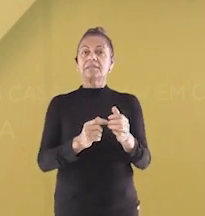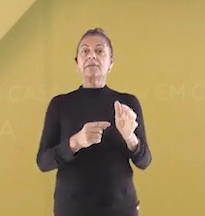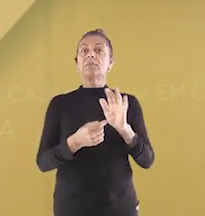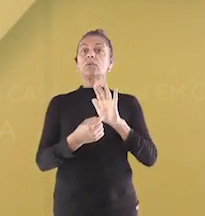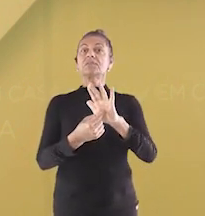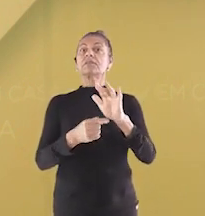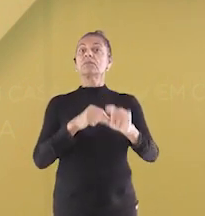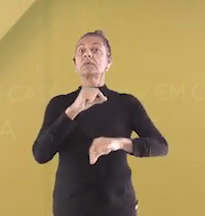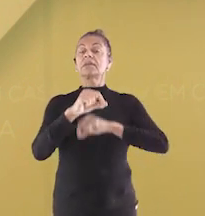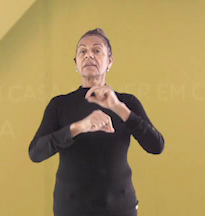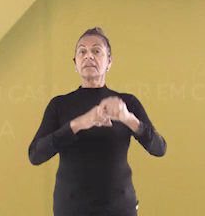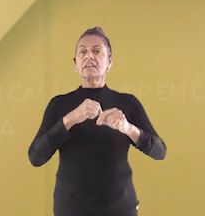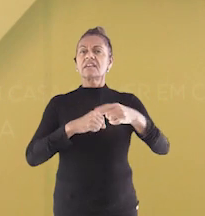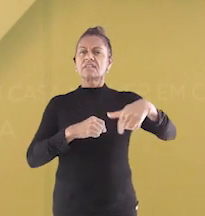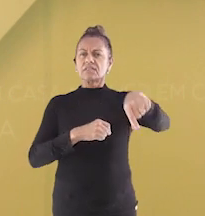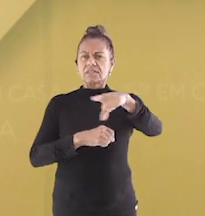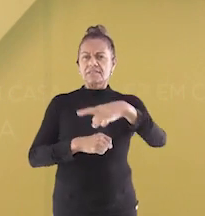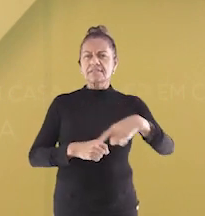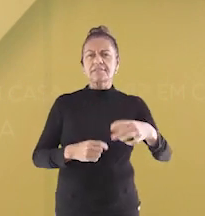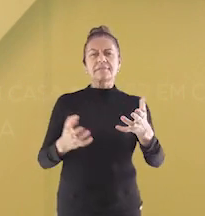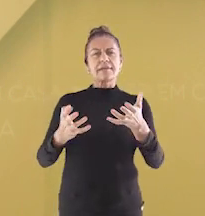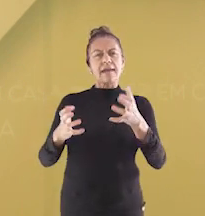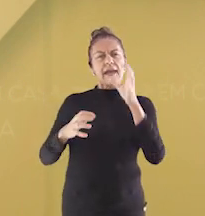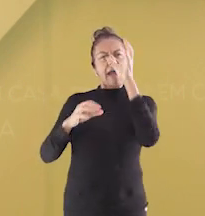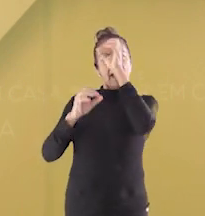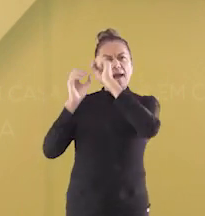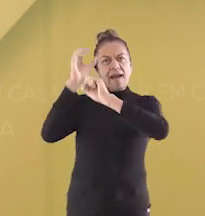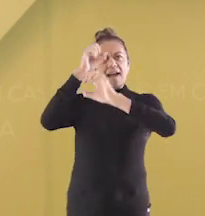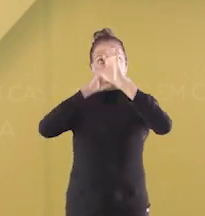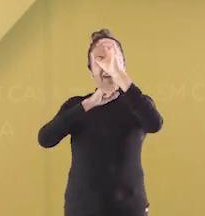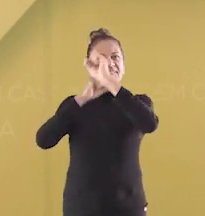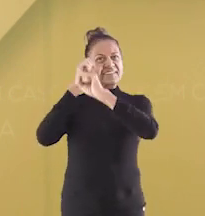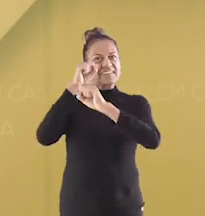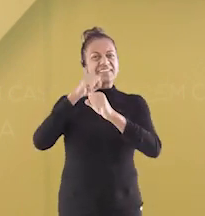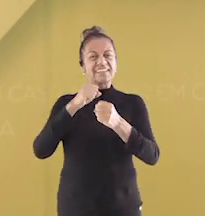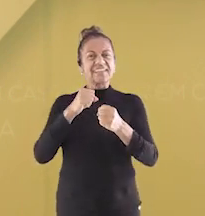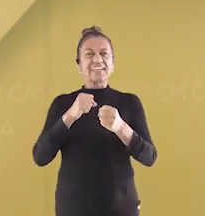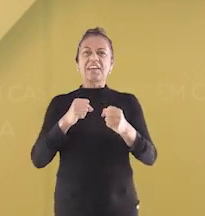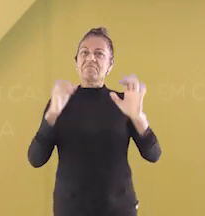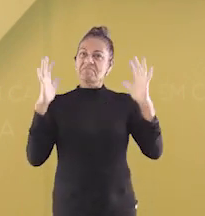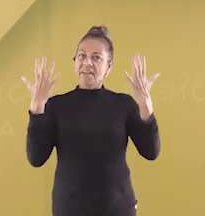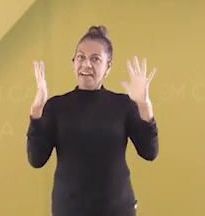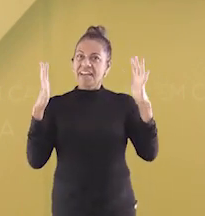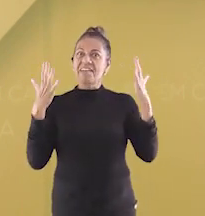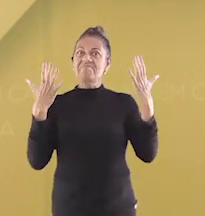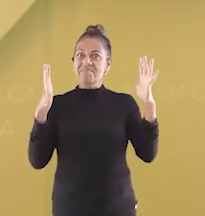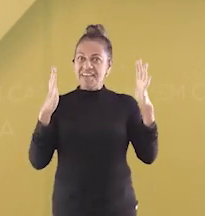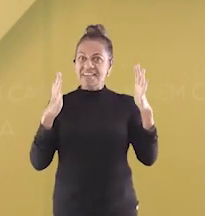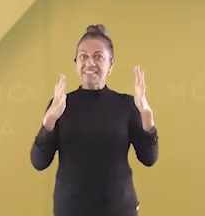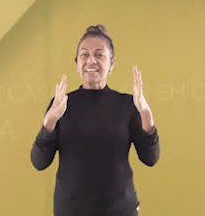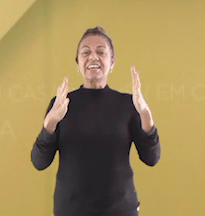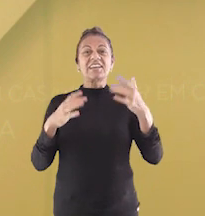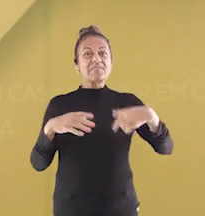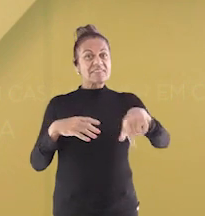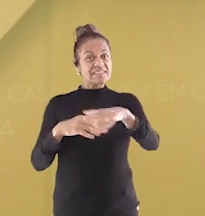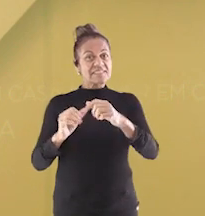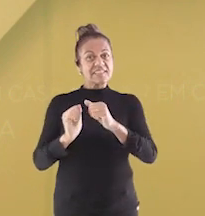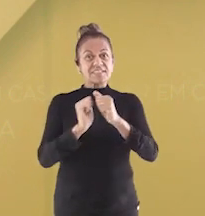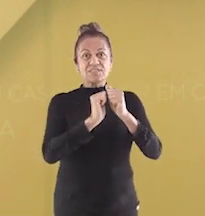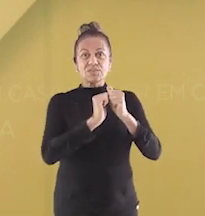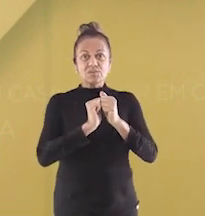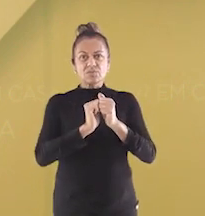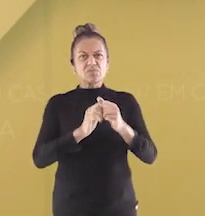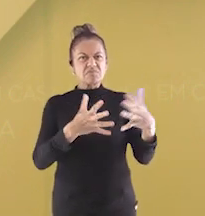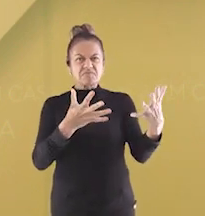mais, então parabéns por estar aqui com a gente. Vamos lá em busca do conhecimento, porque o nome da nossa aula